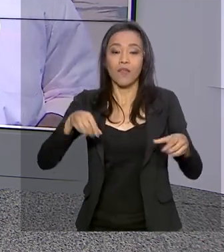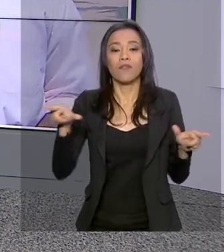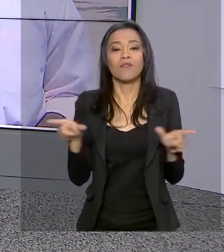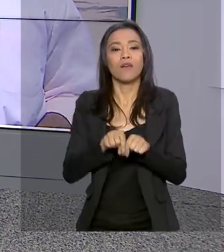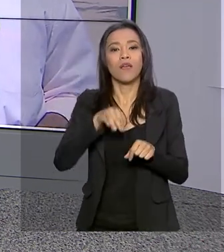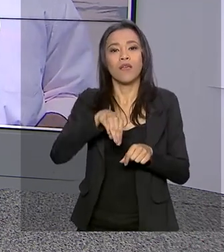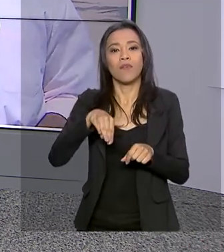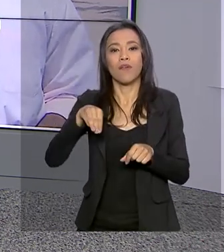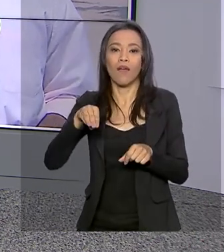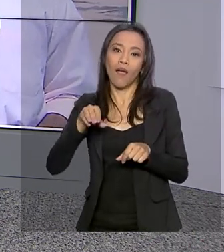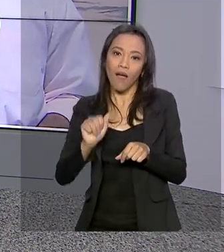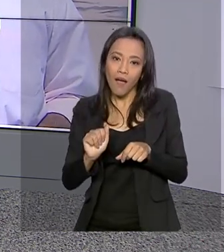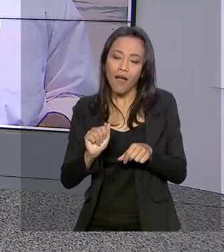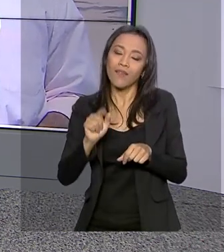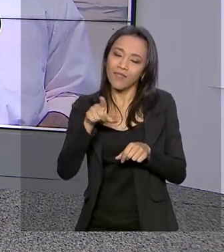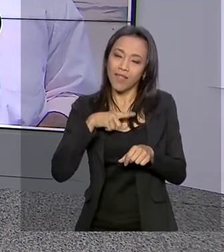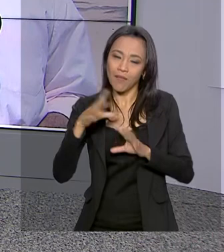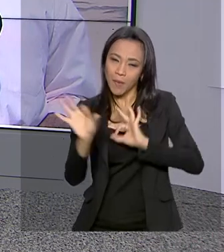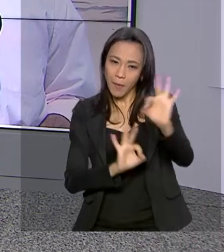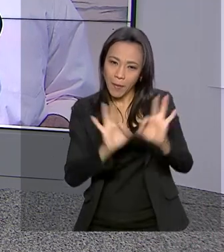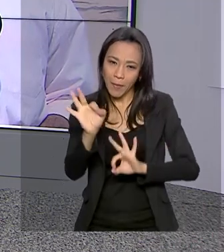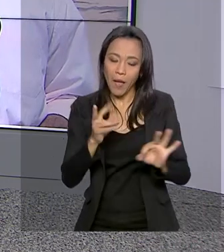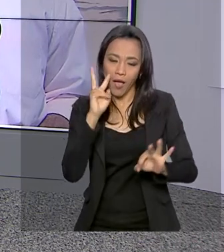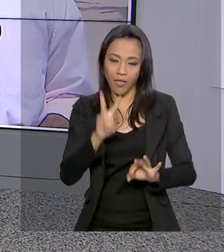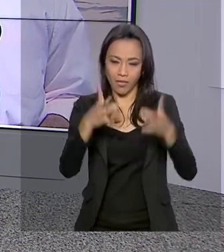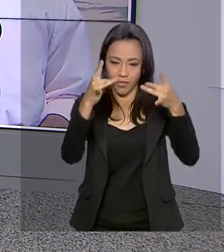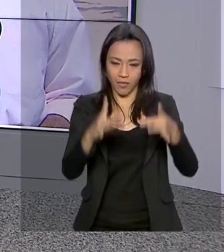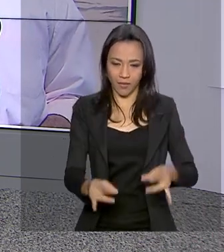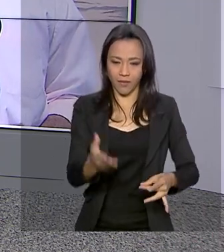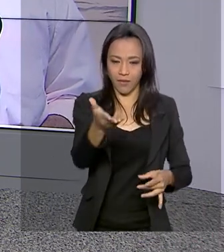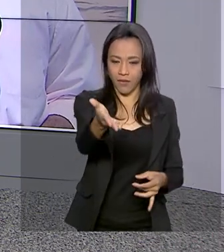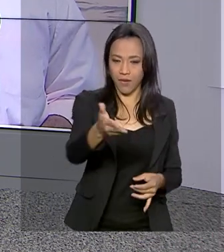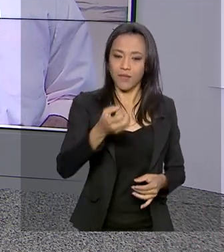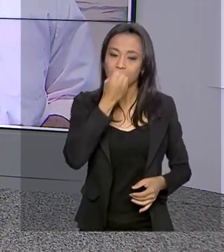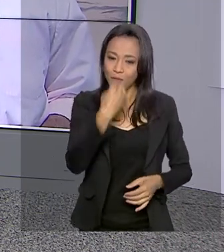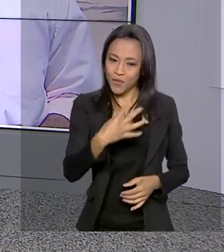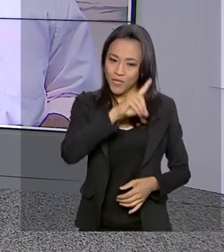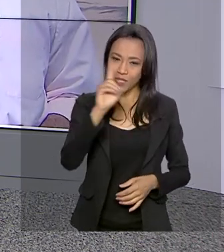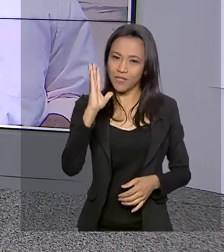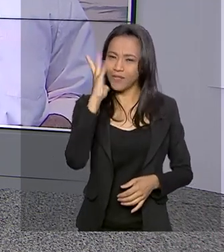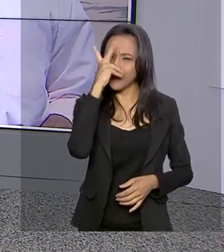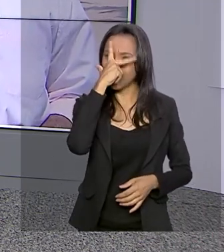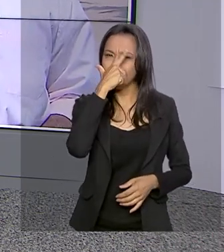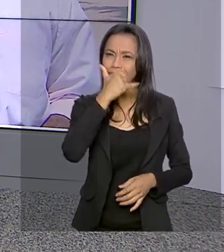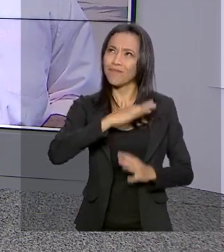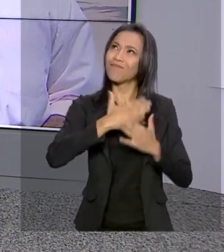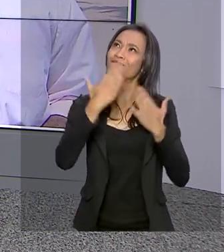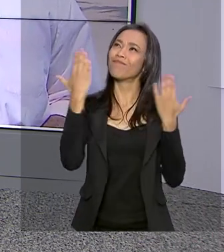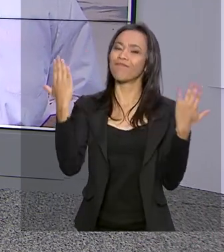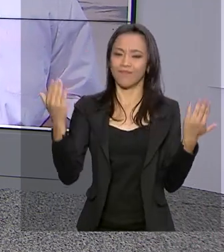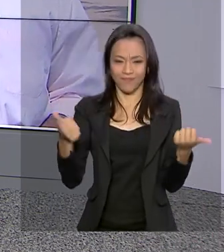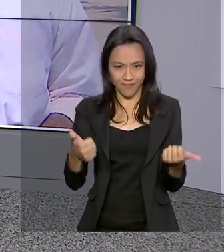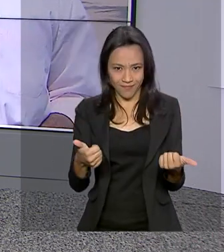vamos ao rio de janeiro marcelo castilho traz os detalhes pra gente bom dia marcelo bonito dia por aí né